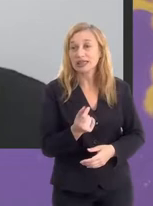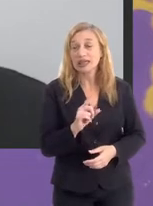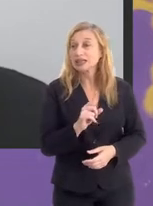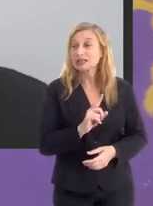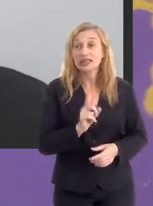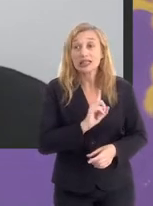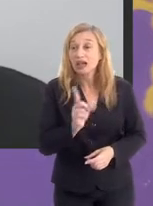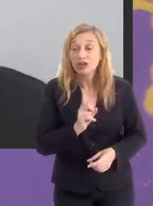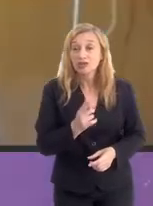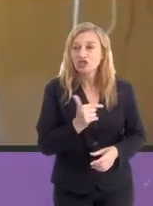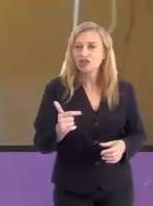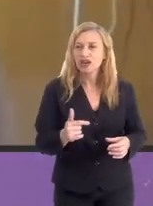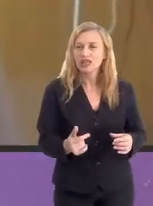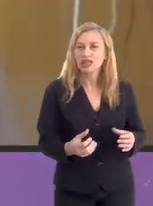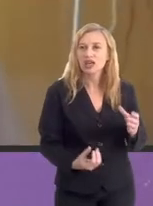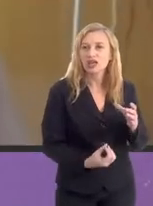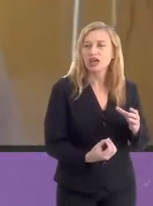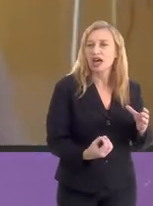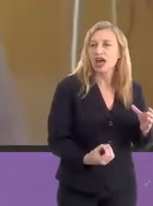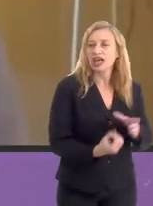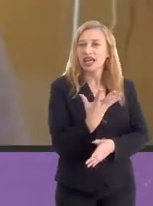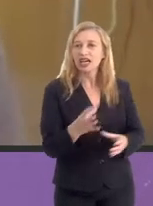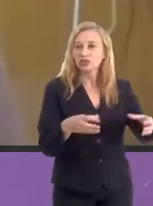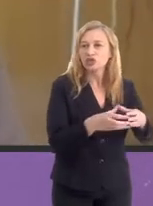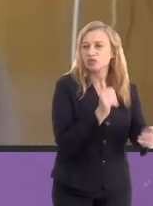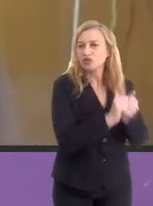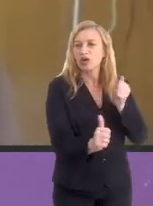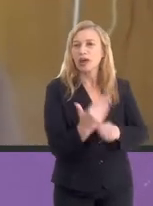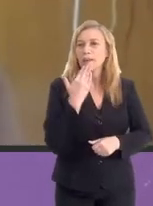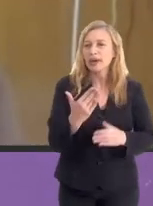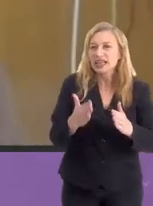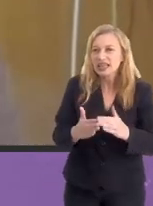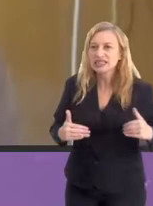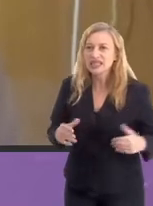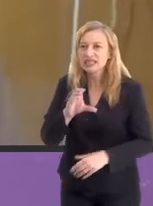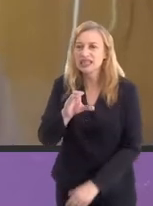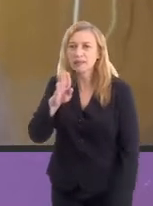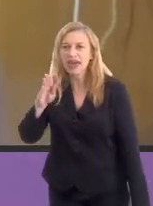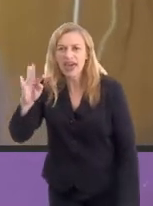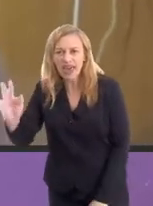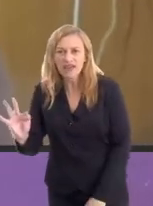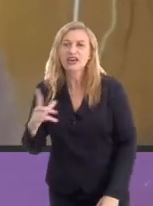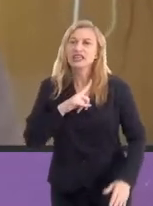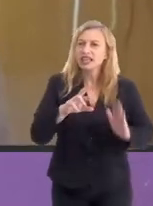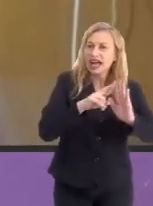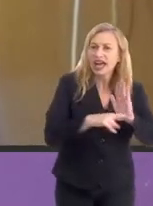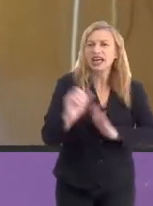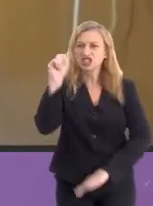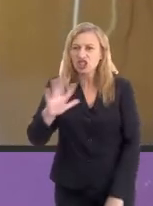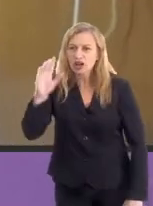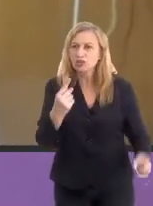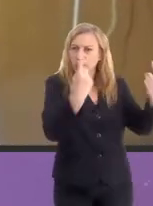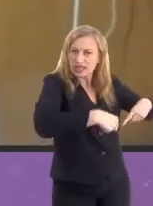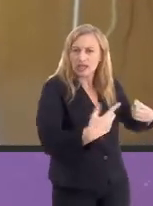não montasse time um simples Pede licença se desvincula da CBF fica um tempo sem jogar tava previsto isso